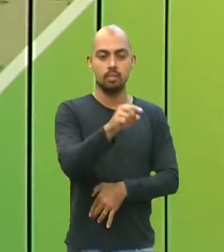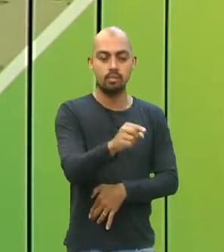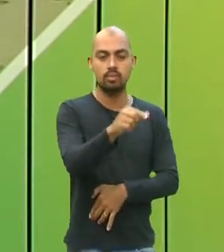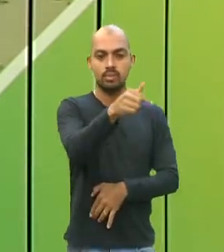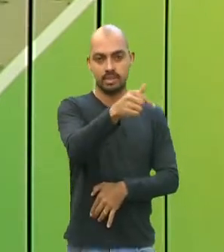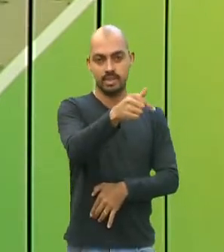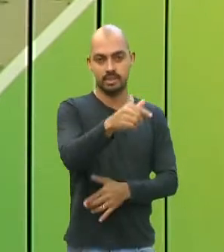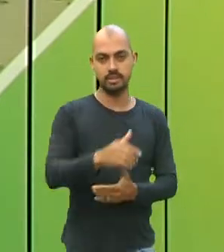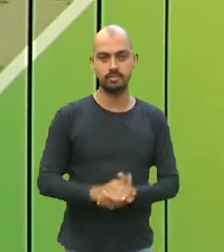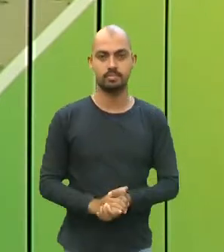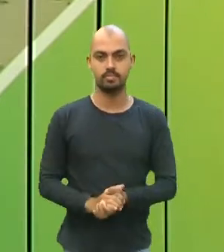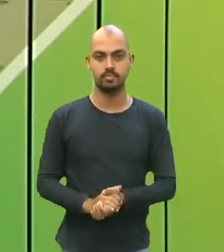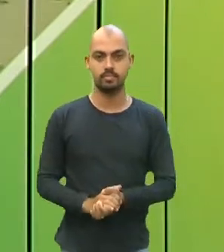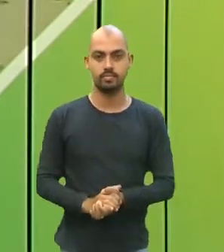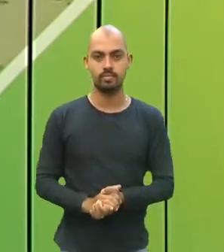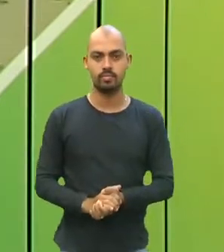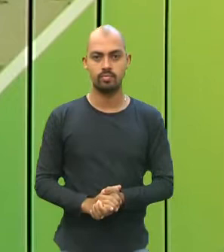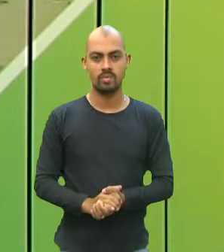35,7%.